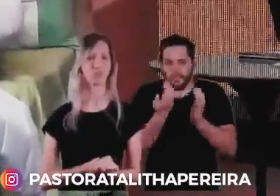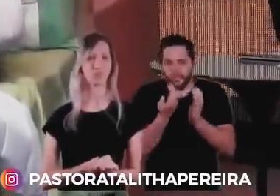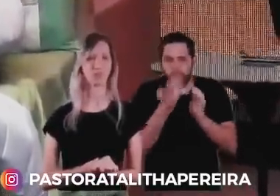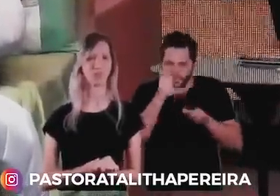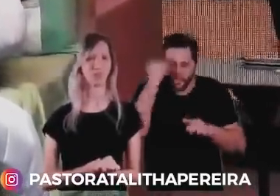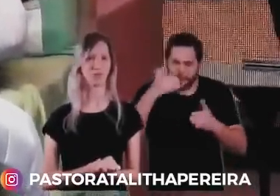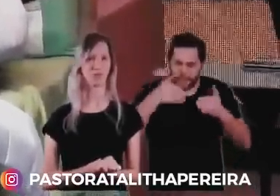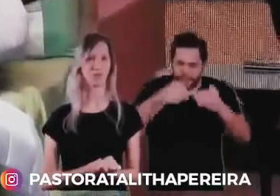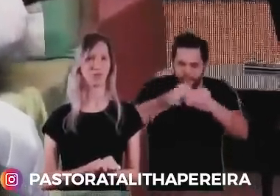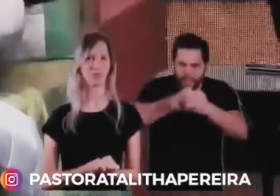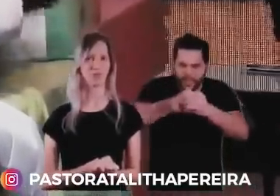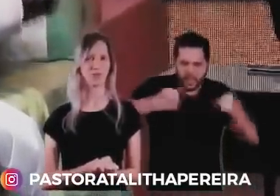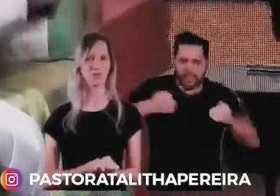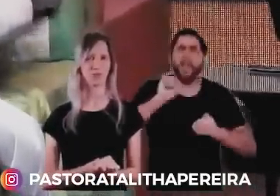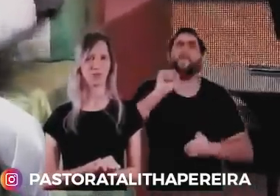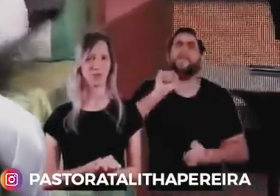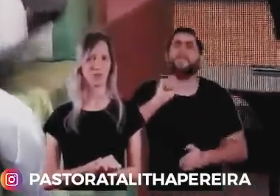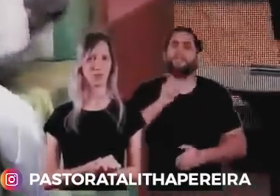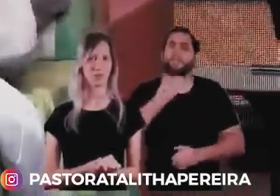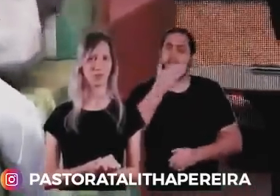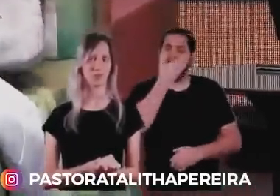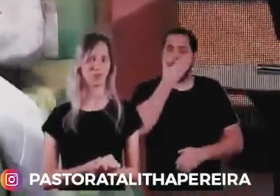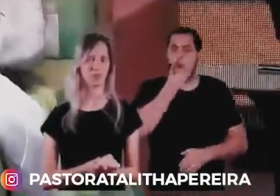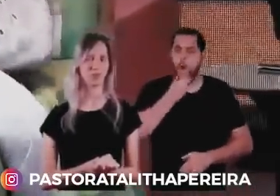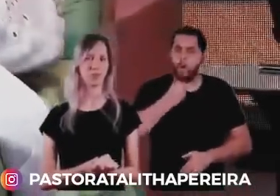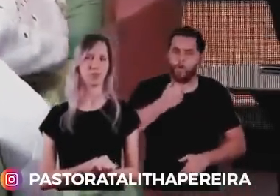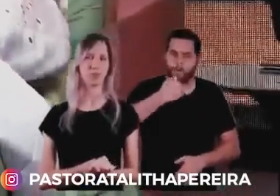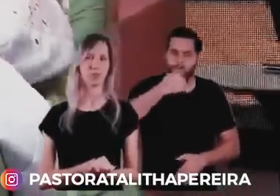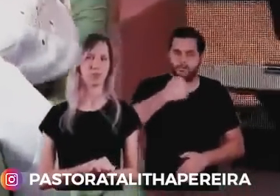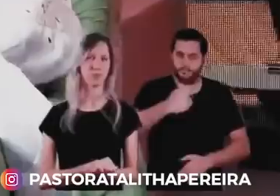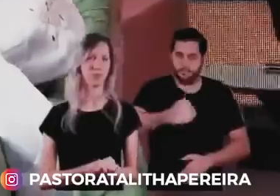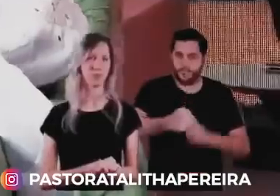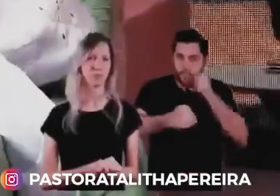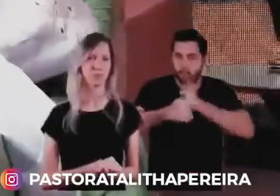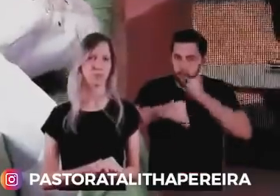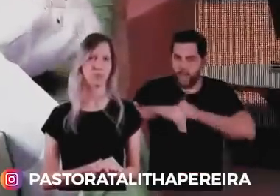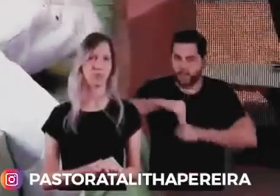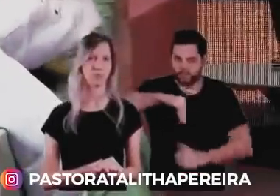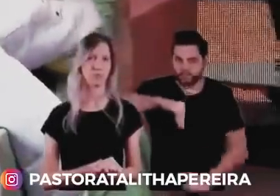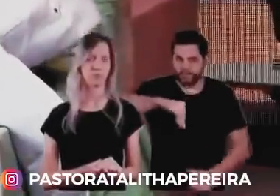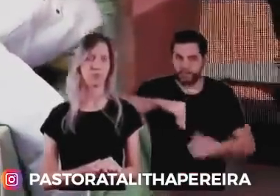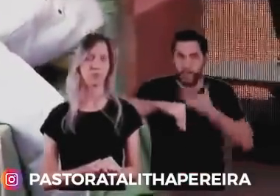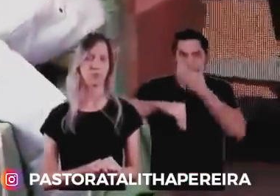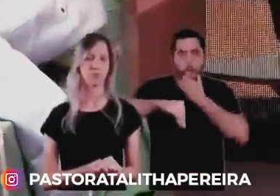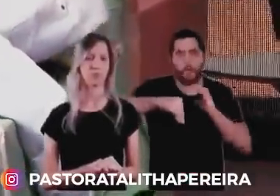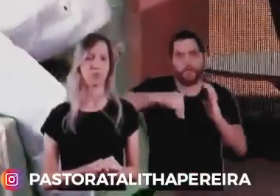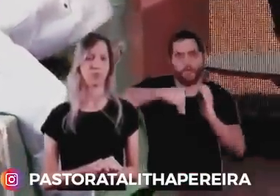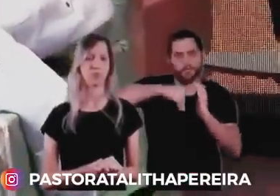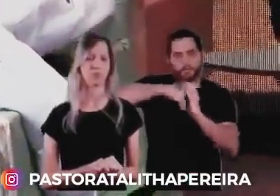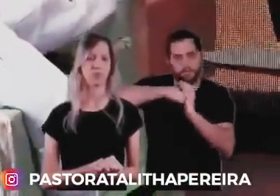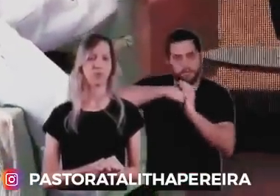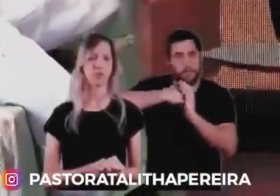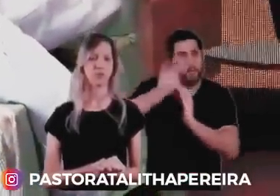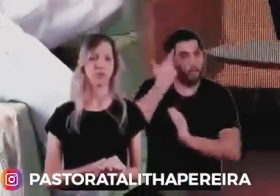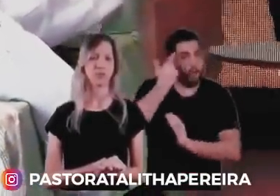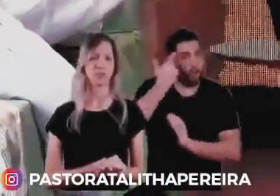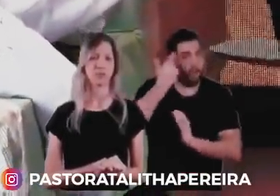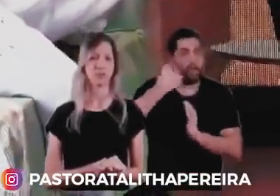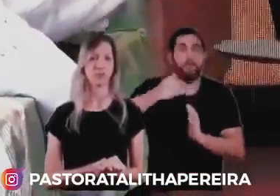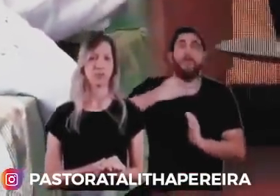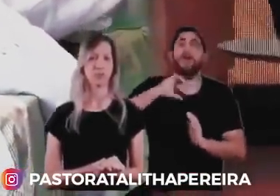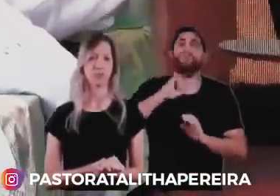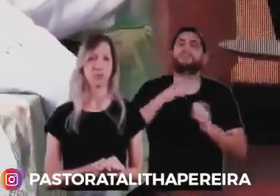o que é conchinha quebrada? Conchinha quebrada é um para um lado, né? Essa parte aqui do bumbum para